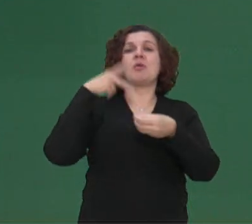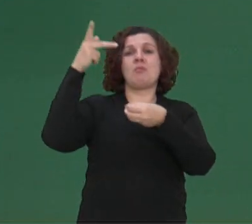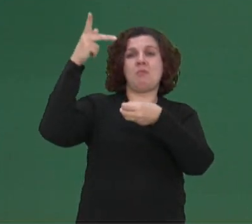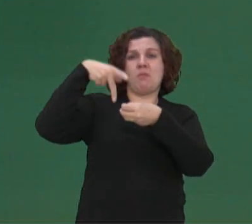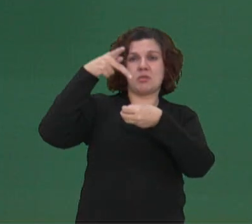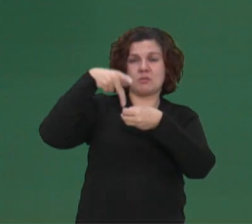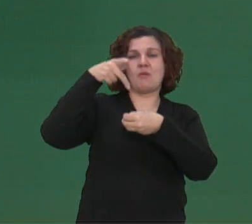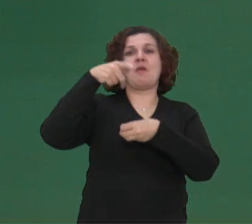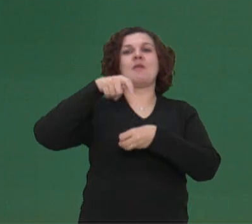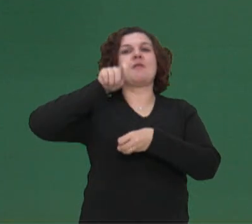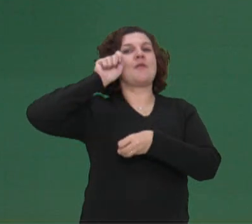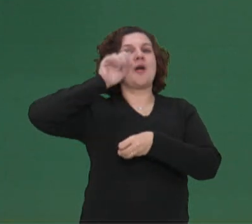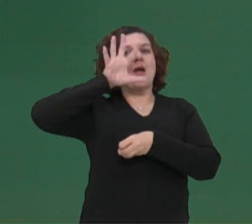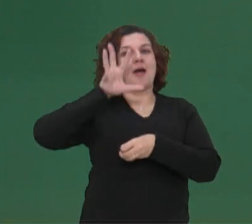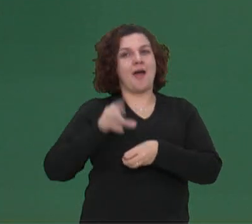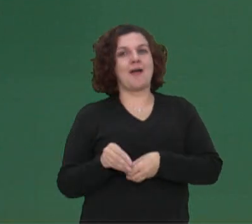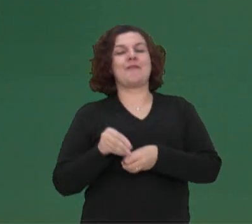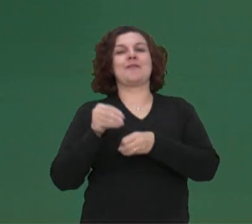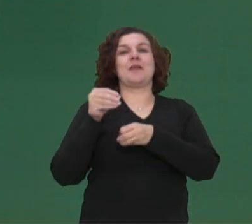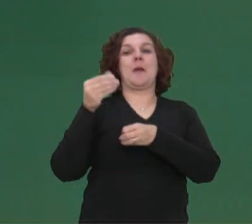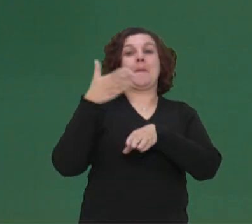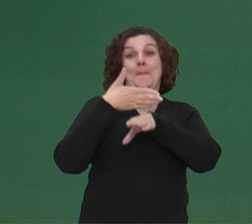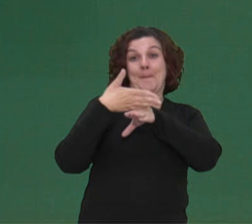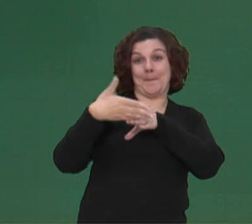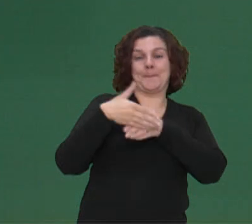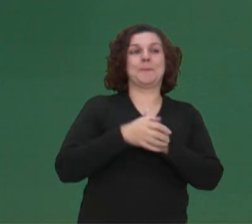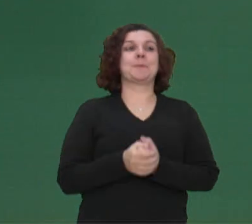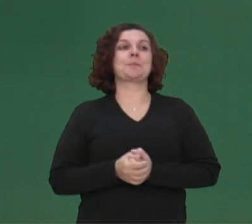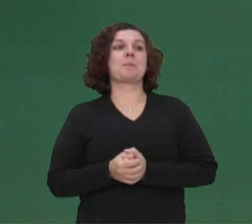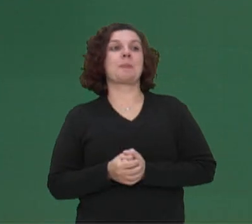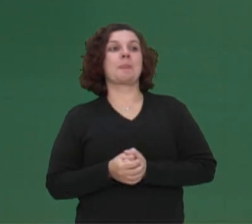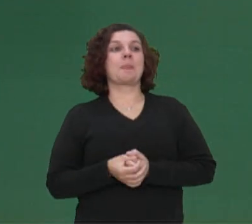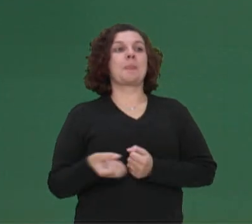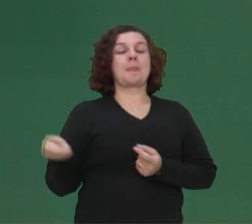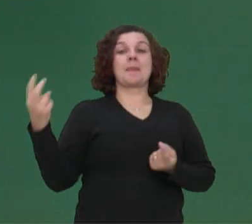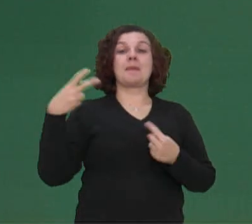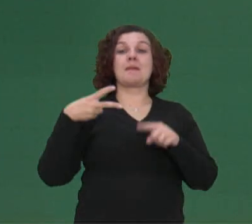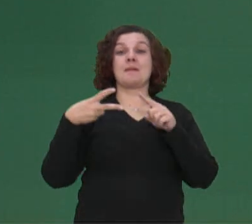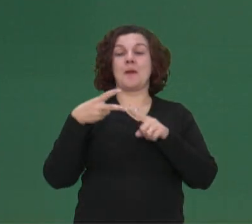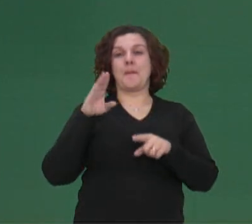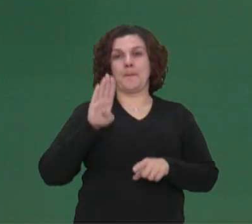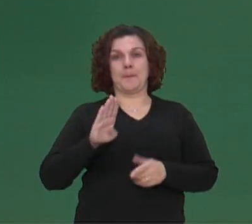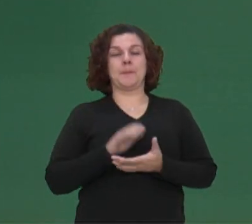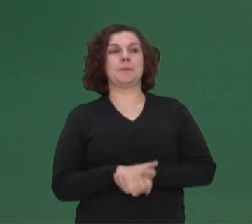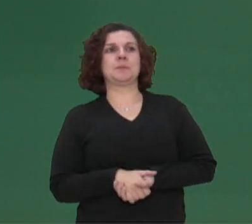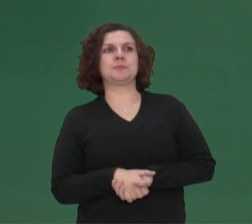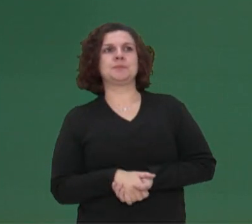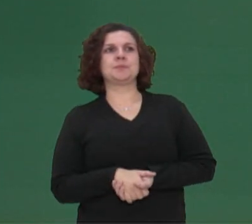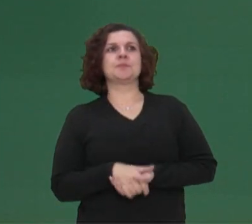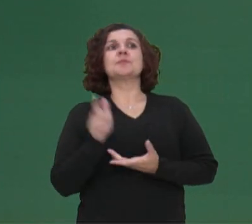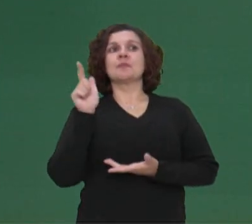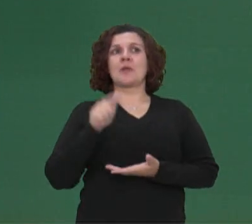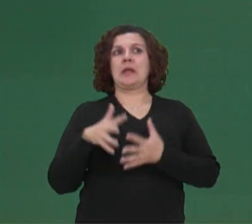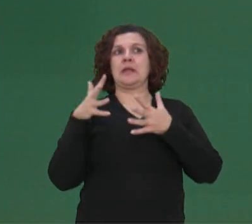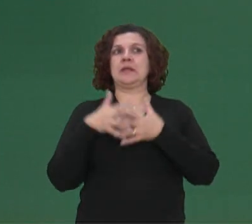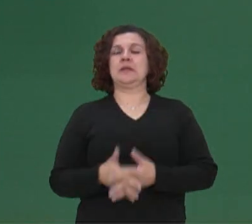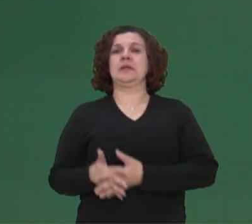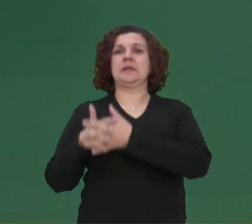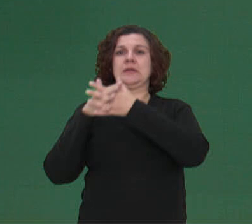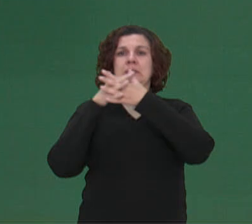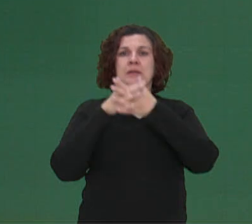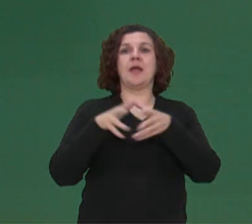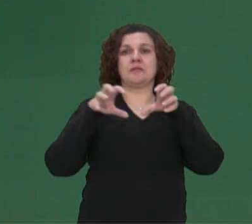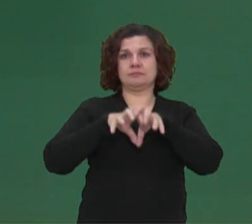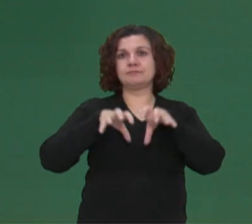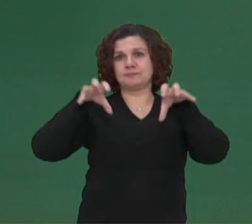tem toda uma questão ali econômica, né? Bem, letra B. Uma das questões mais complexas do continente